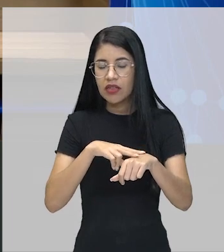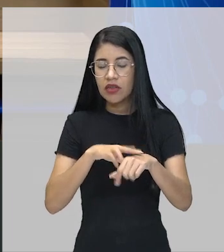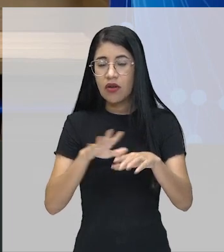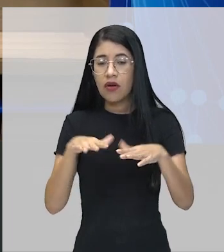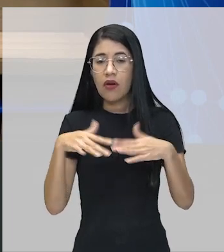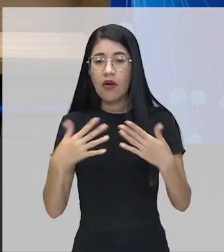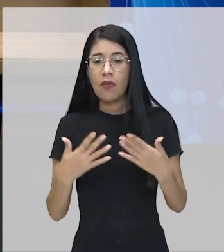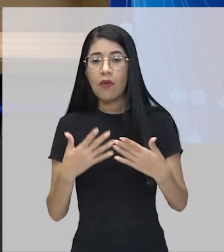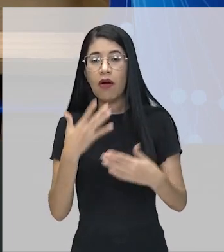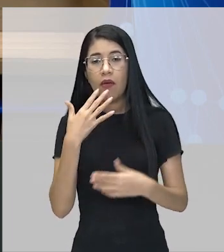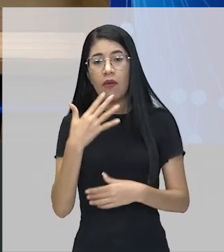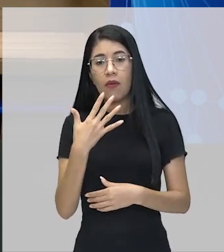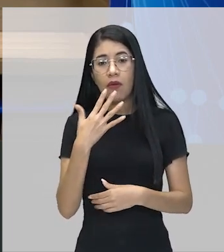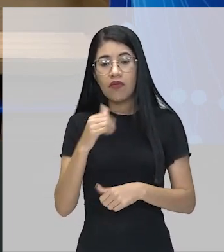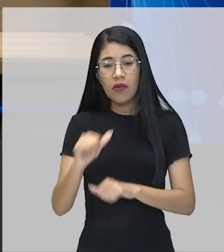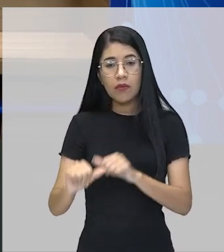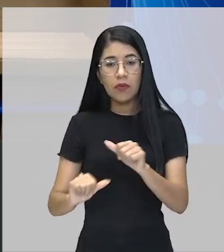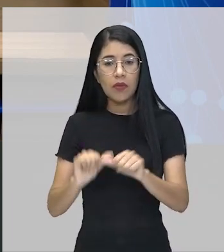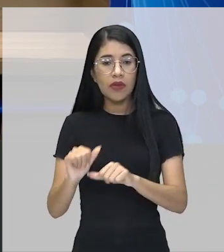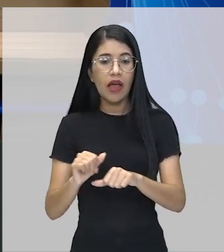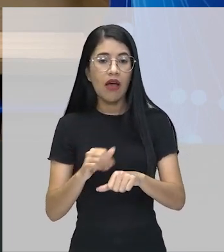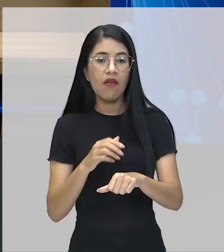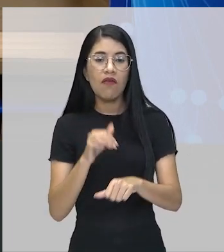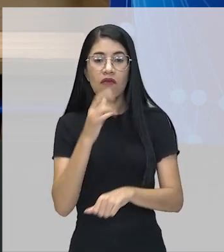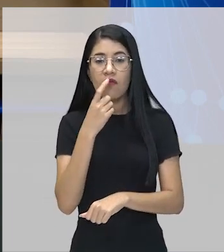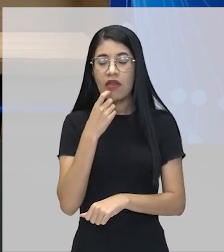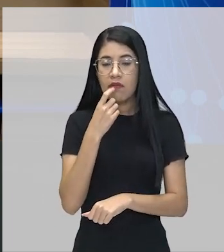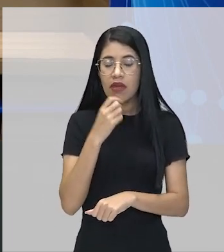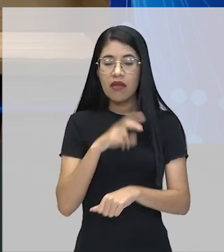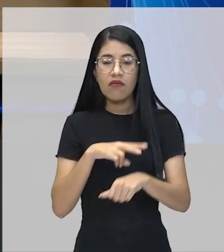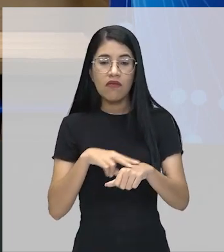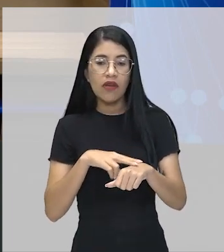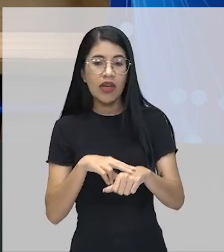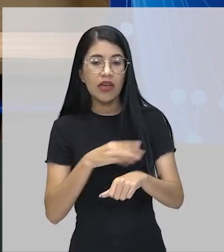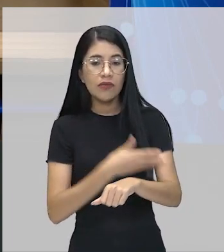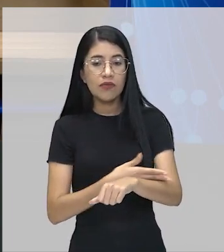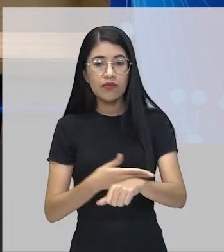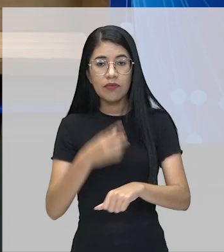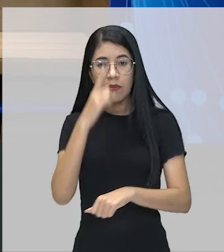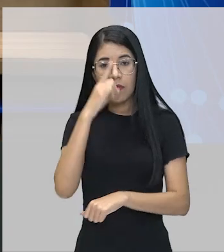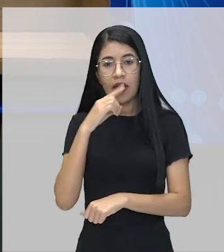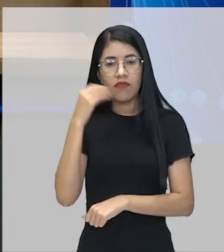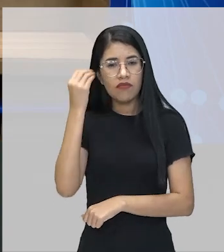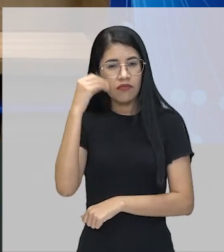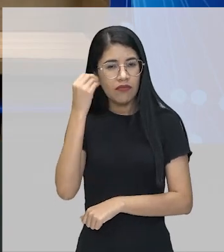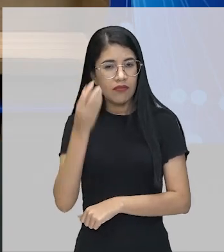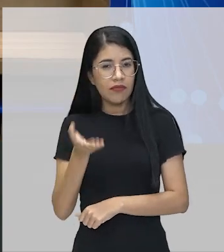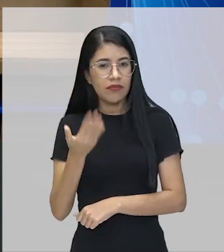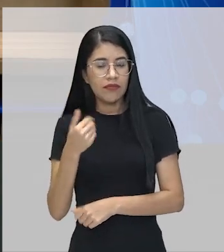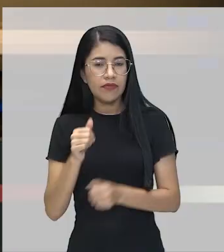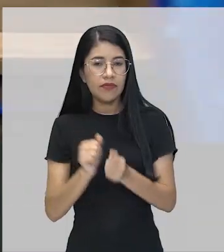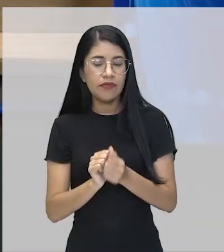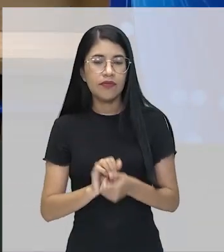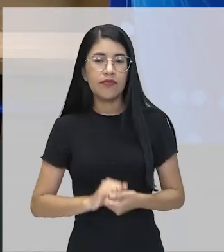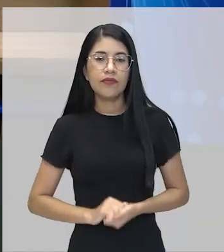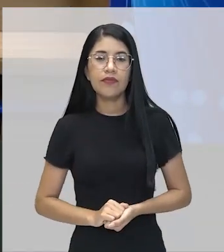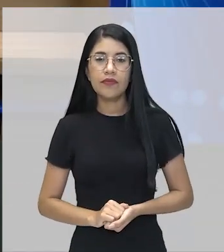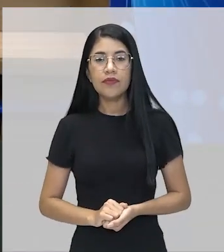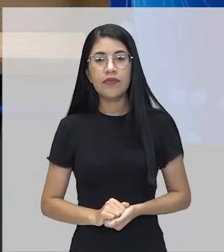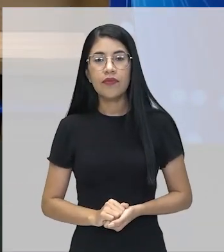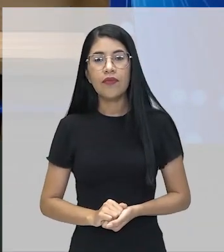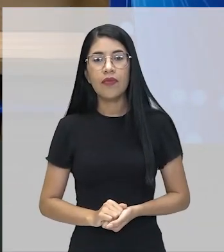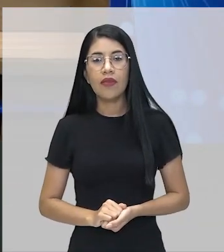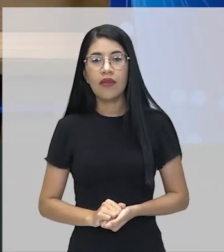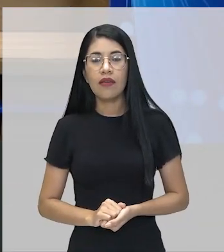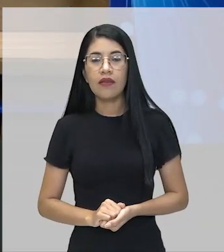irá ficar o cartão vermelho, o verde, o branco ou o amarelo? Vamos fazer essa experiência? Vem comigo então, olha só.